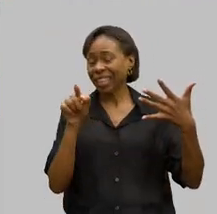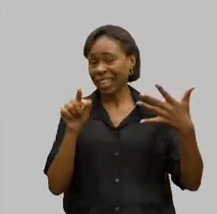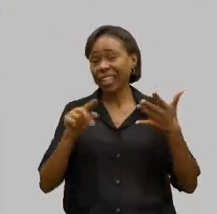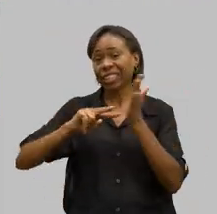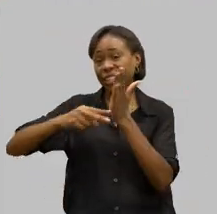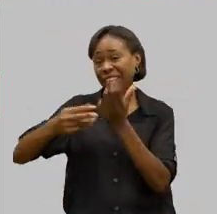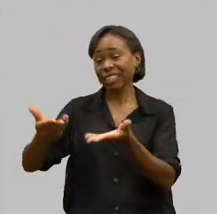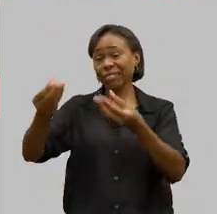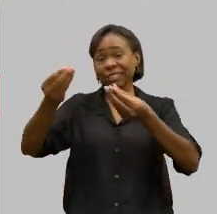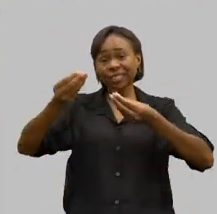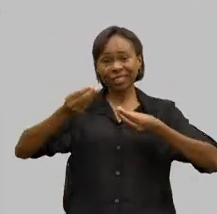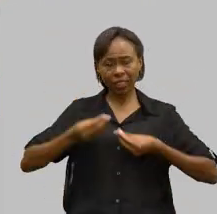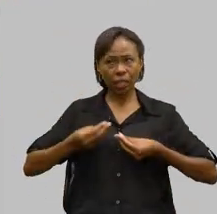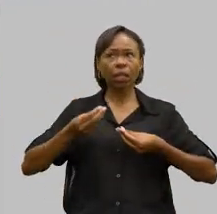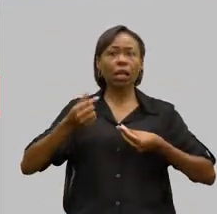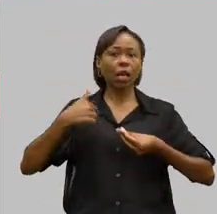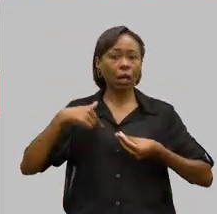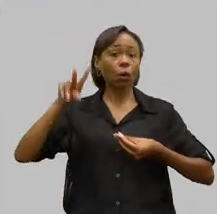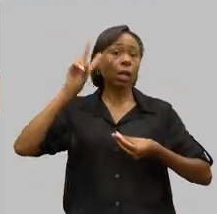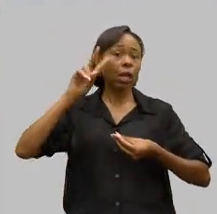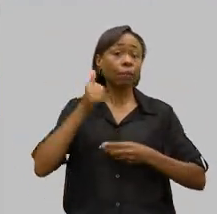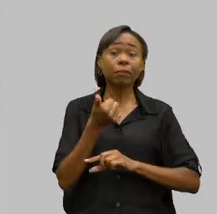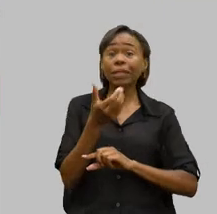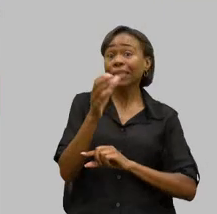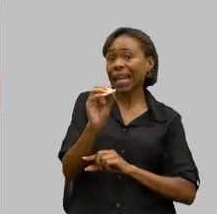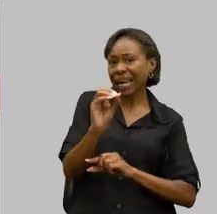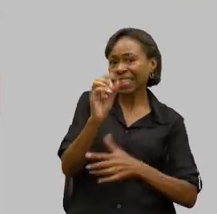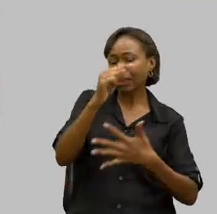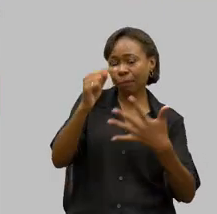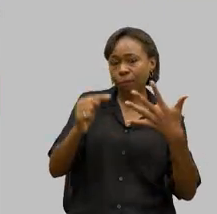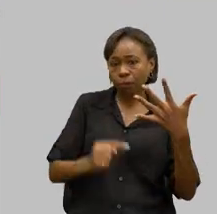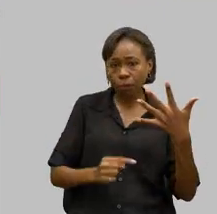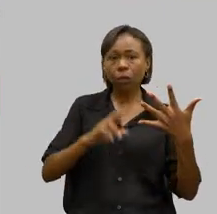Luísa ainda, 10 foram atendidos. 10.